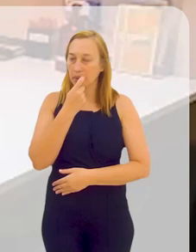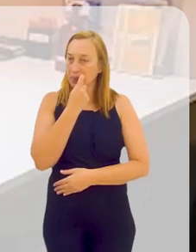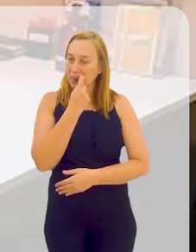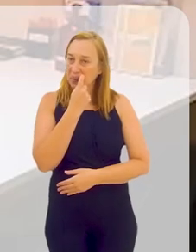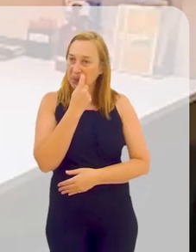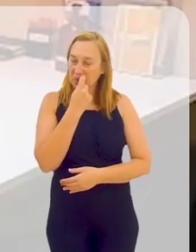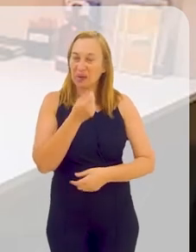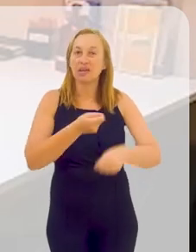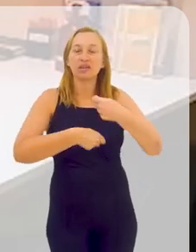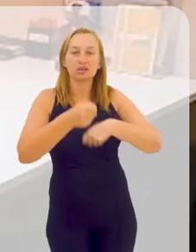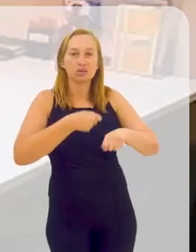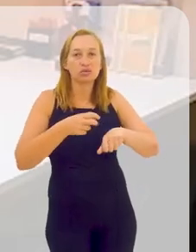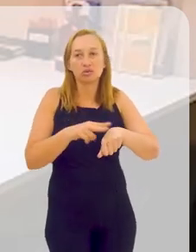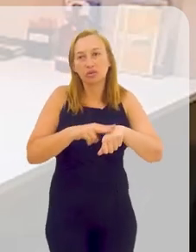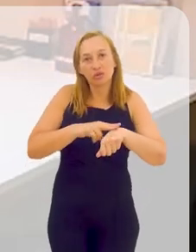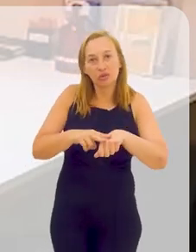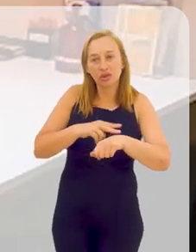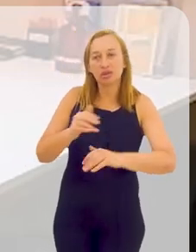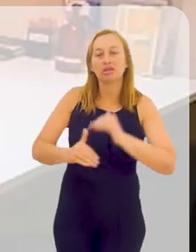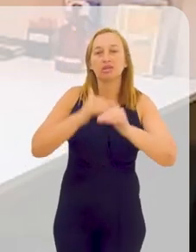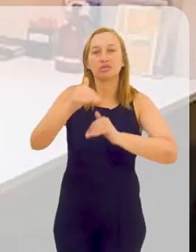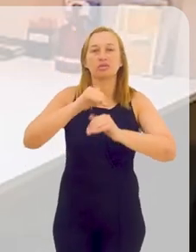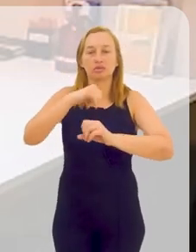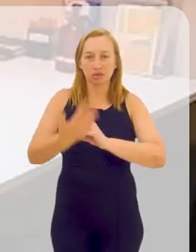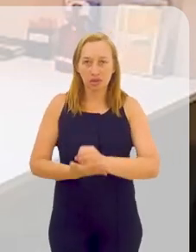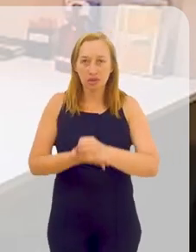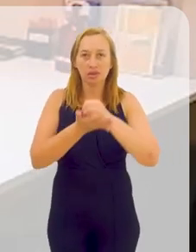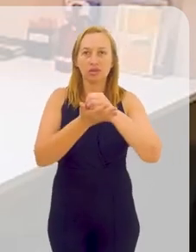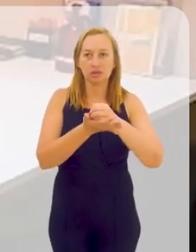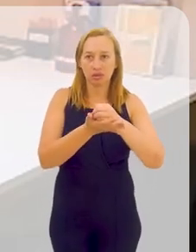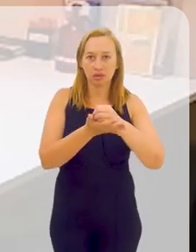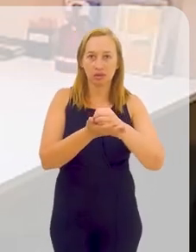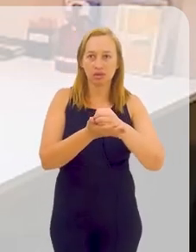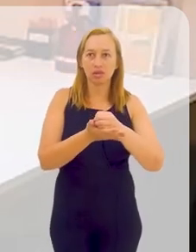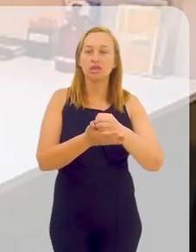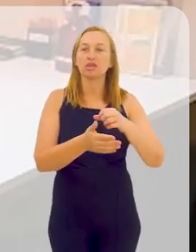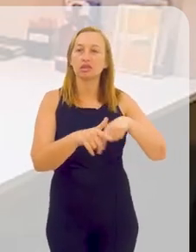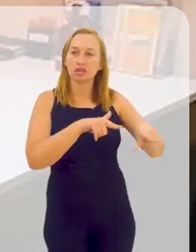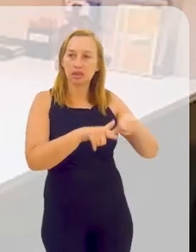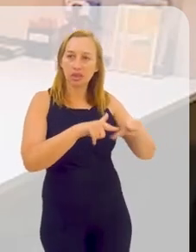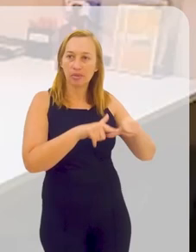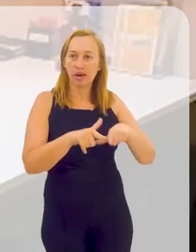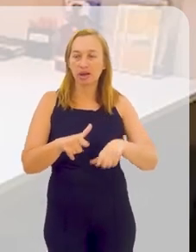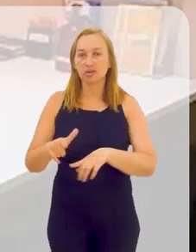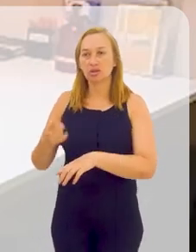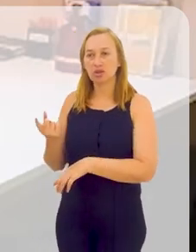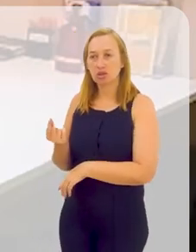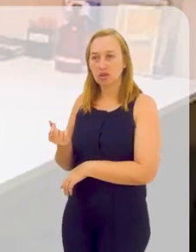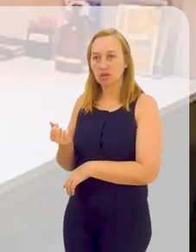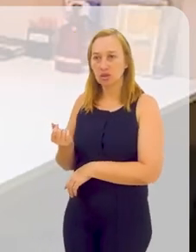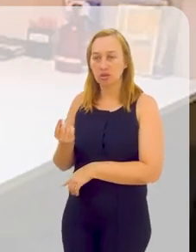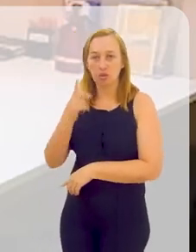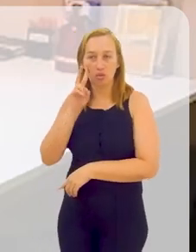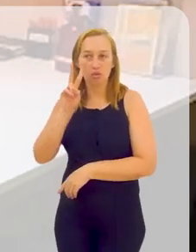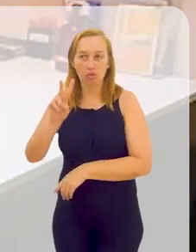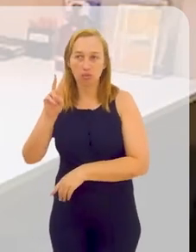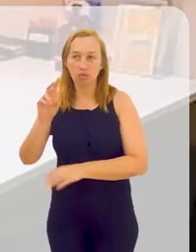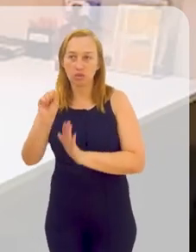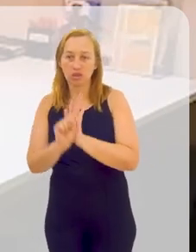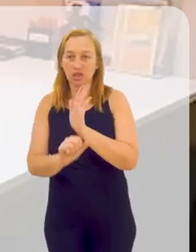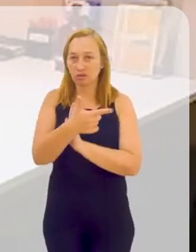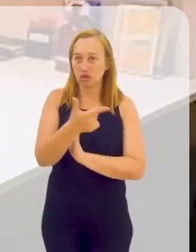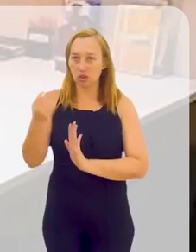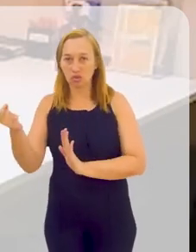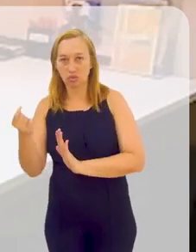de economia verde de desenvolvimento sustentável de geração de emprego e riqueza olhando